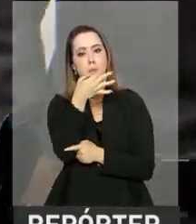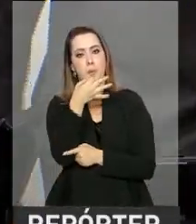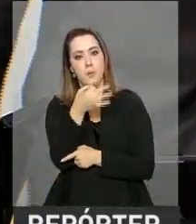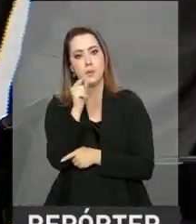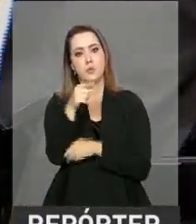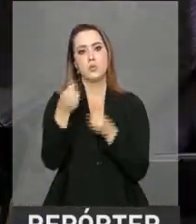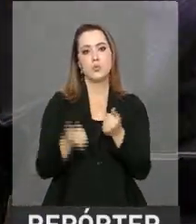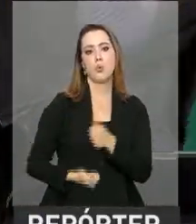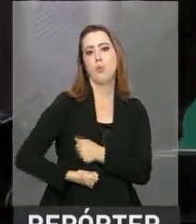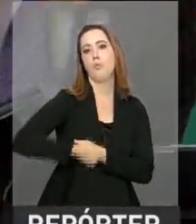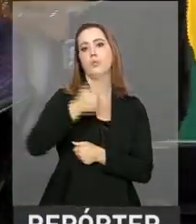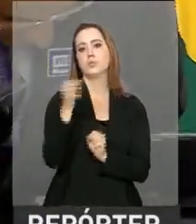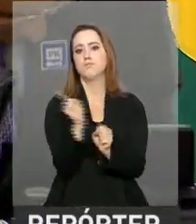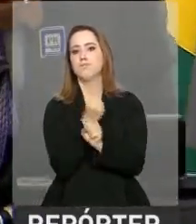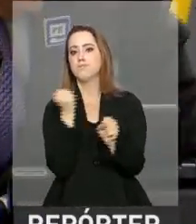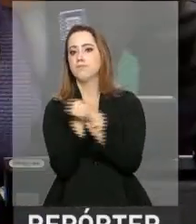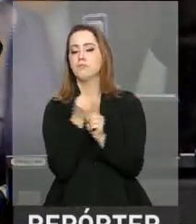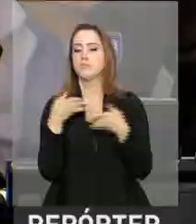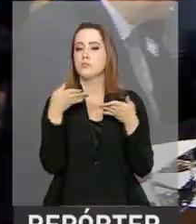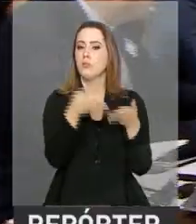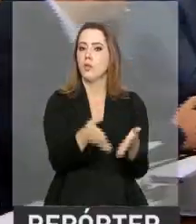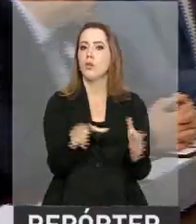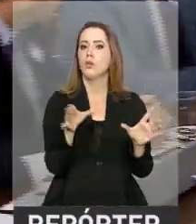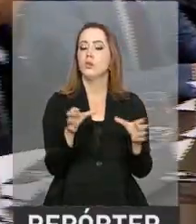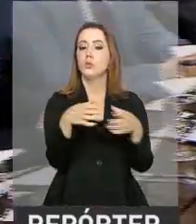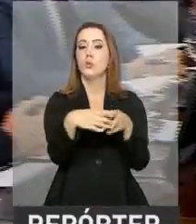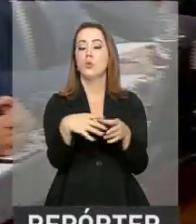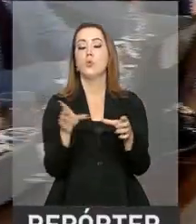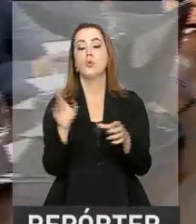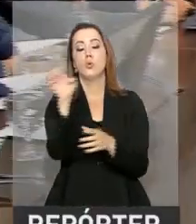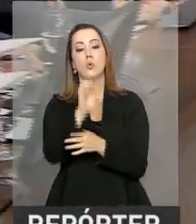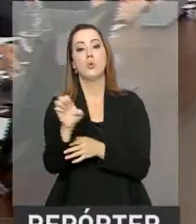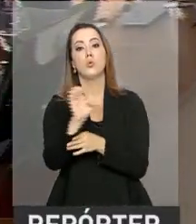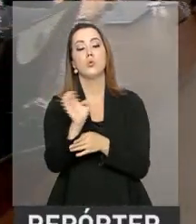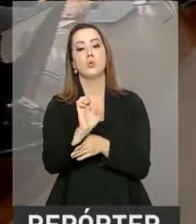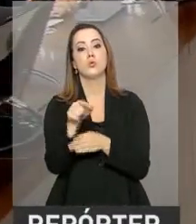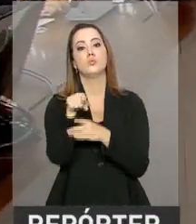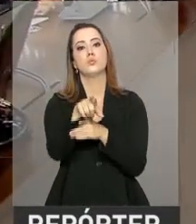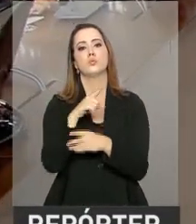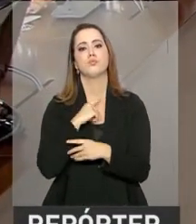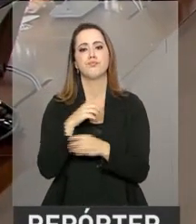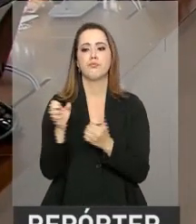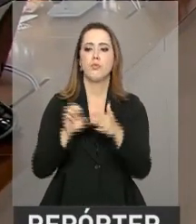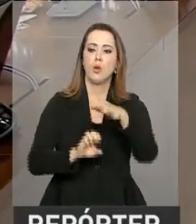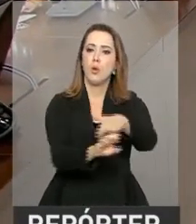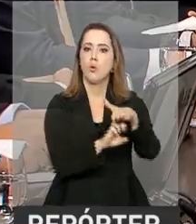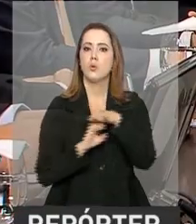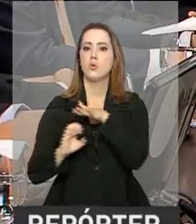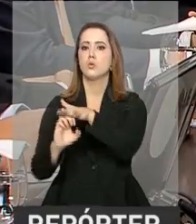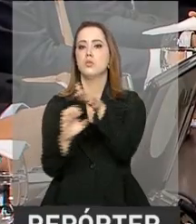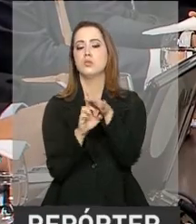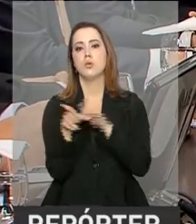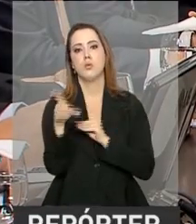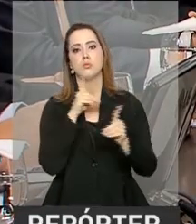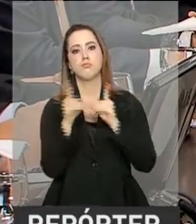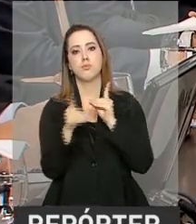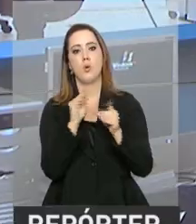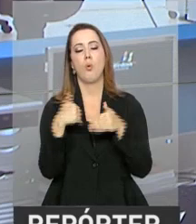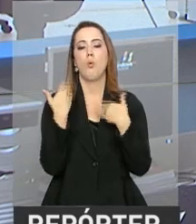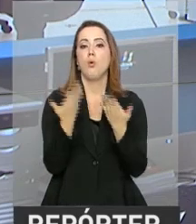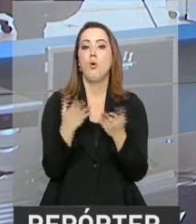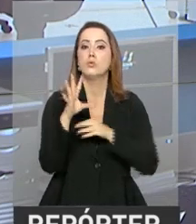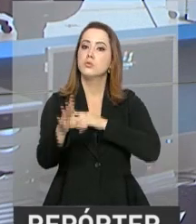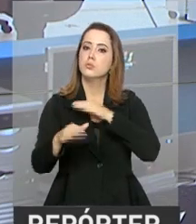melhorar a infraestrutura do setor. Segundo o presidente da CNI, Robson Andrade, os empresários discutiram medidas de desenvolvimento das